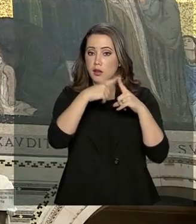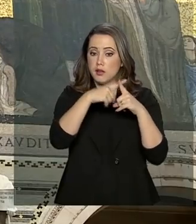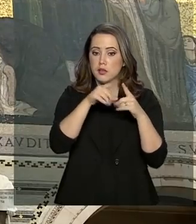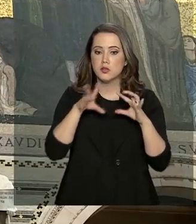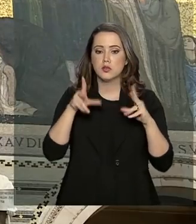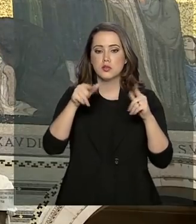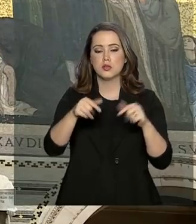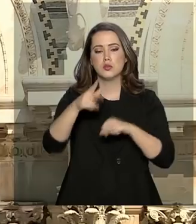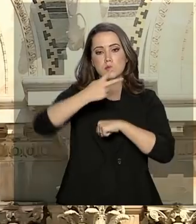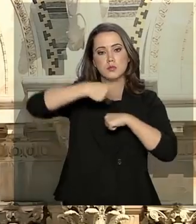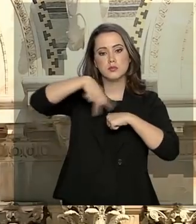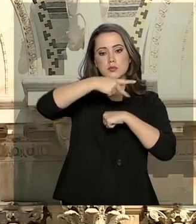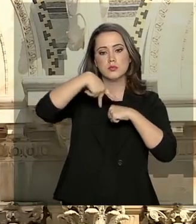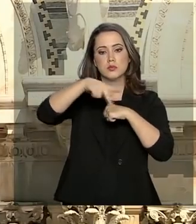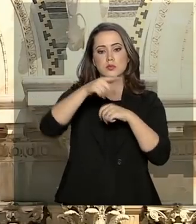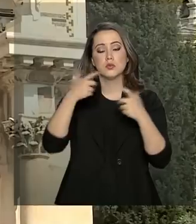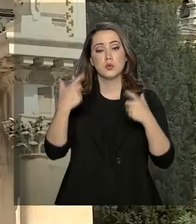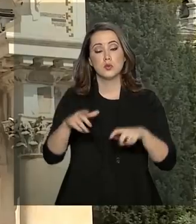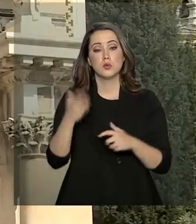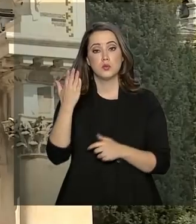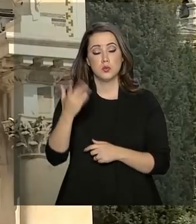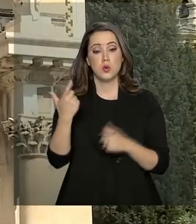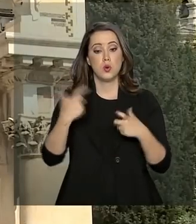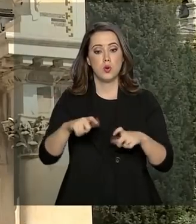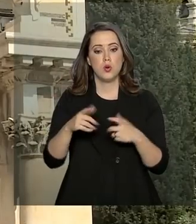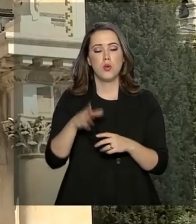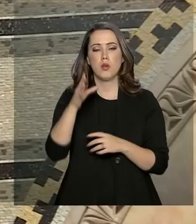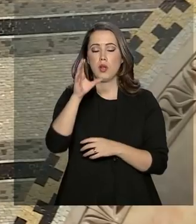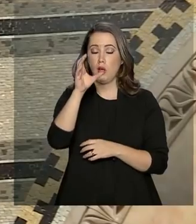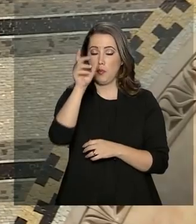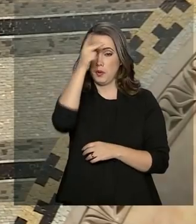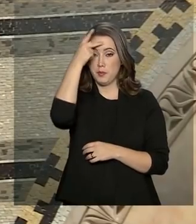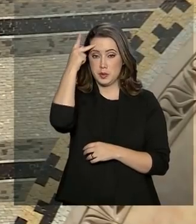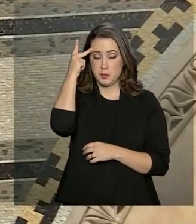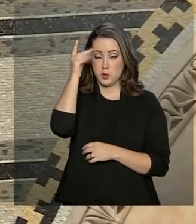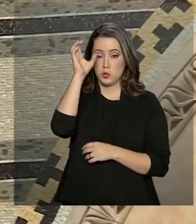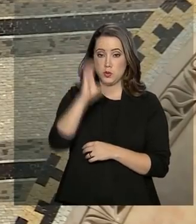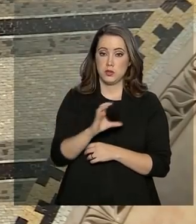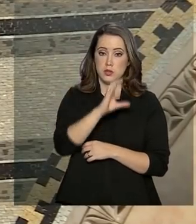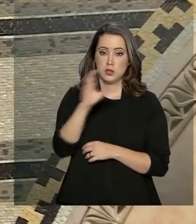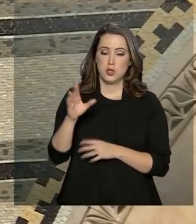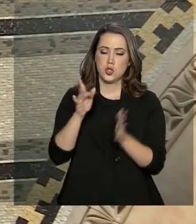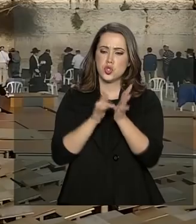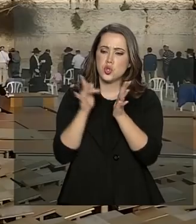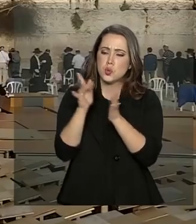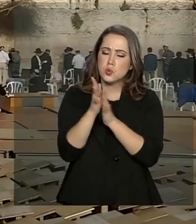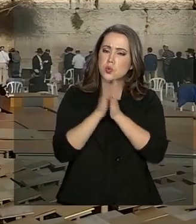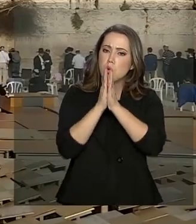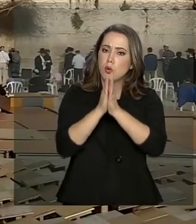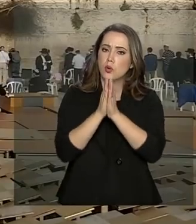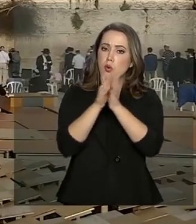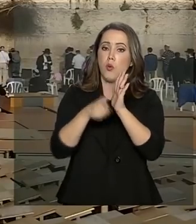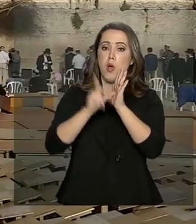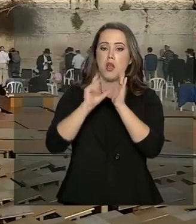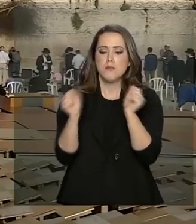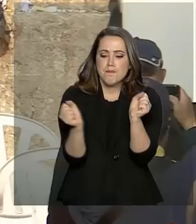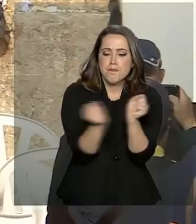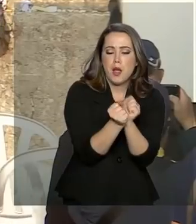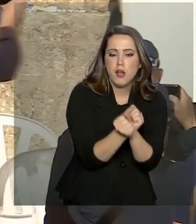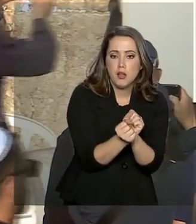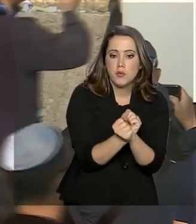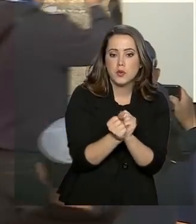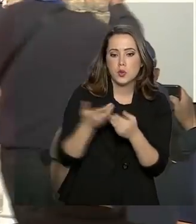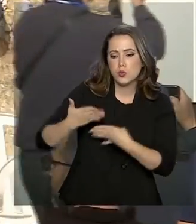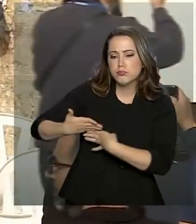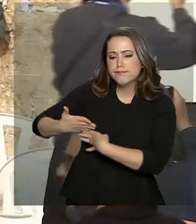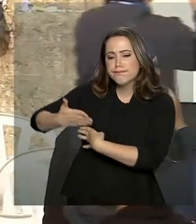de Todas as Nações, no Getsemane, local que, para os cristãos, Jesus orou antes de ser preso. No Muro das Lamentações, oram